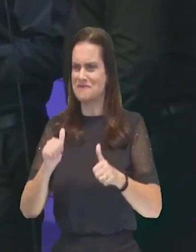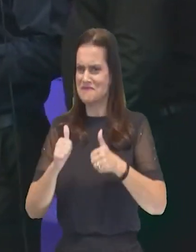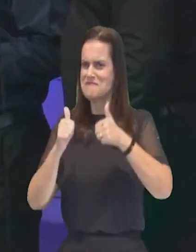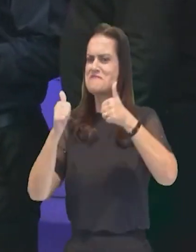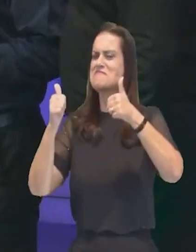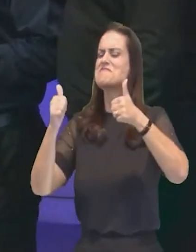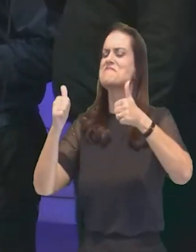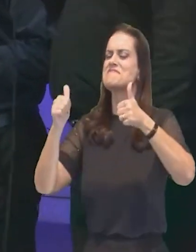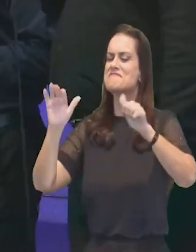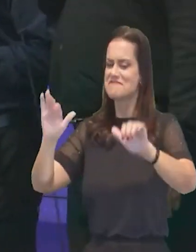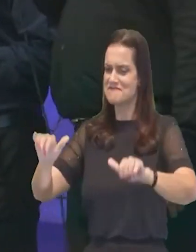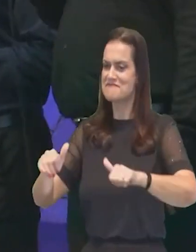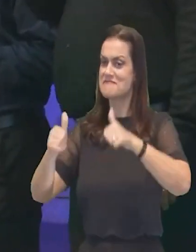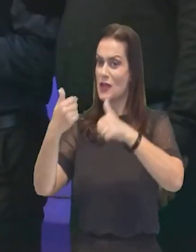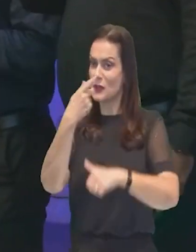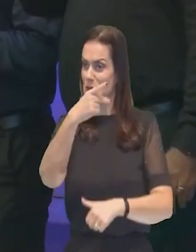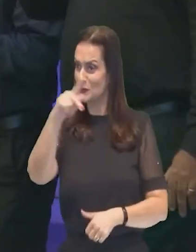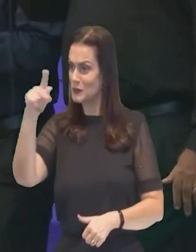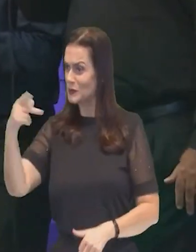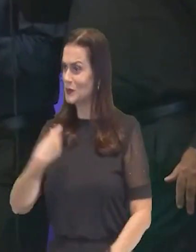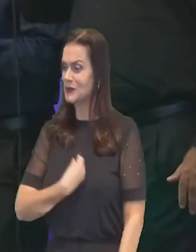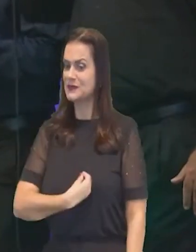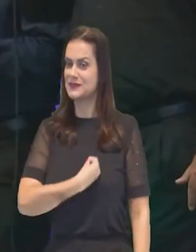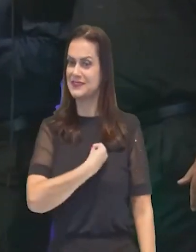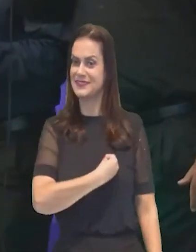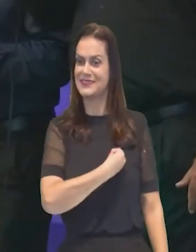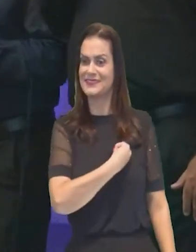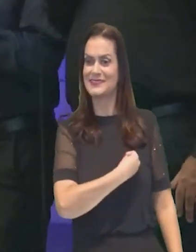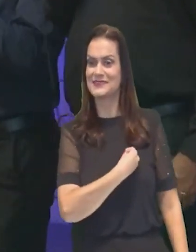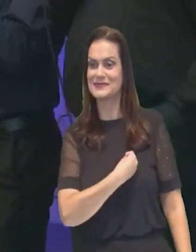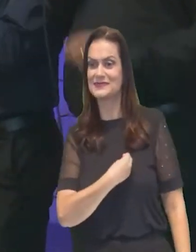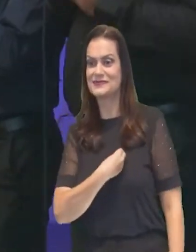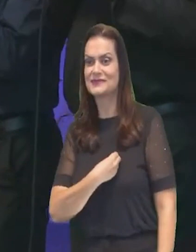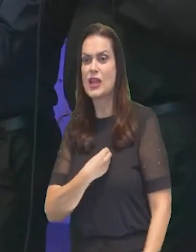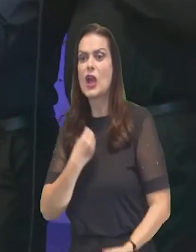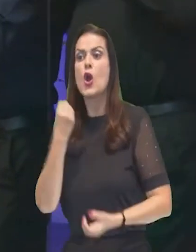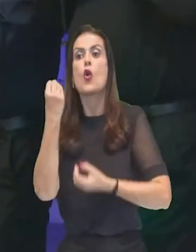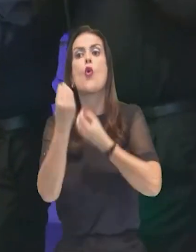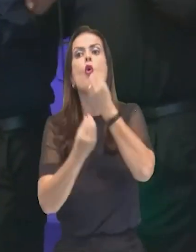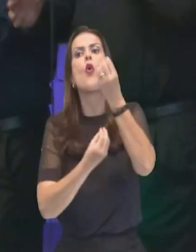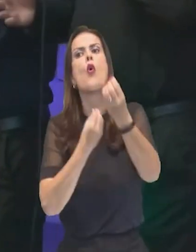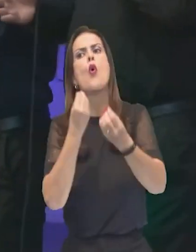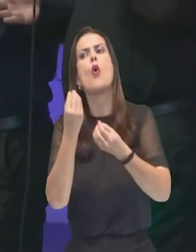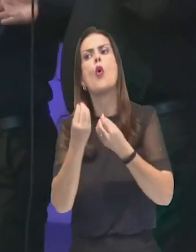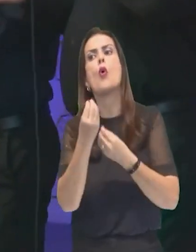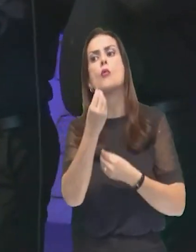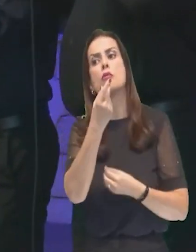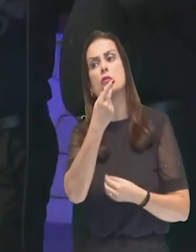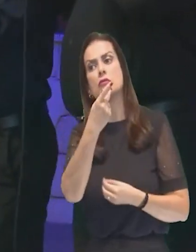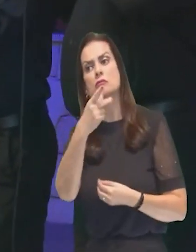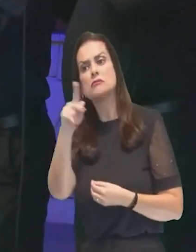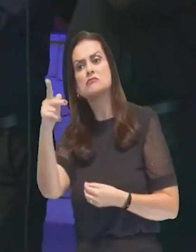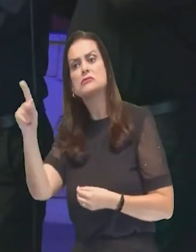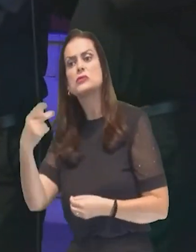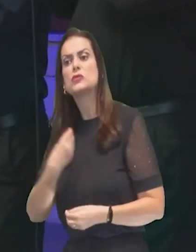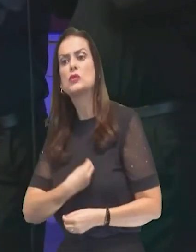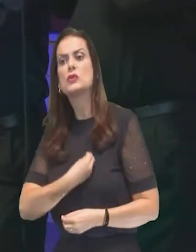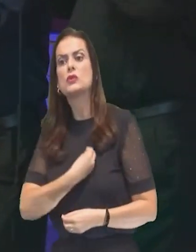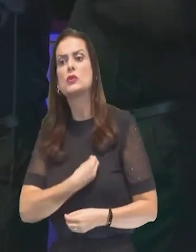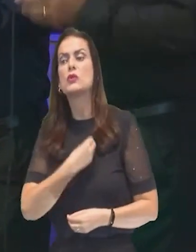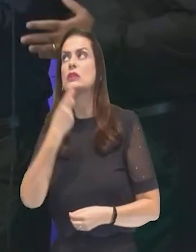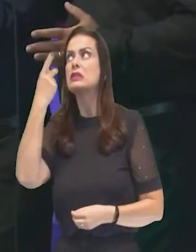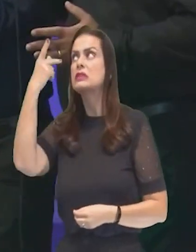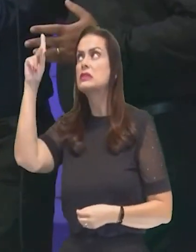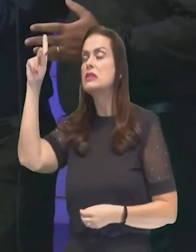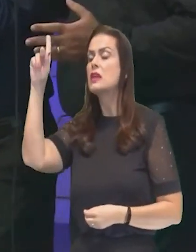Bem está teu viver. Como estás com